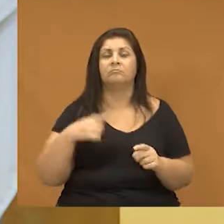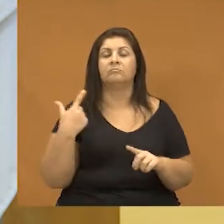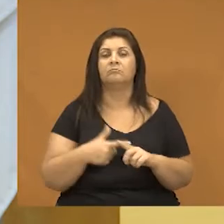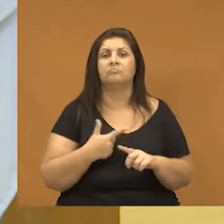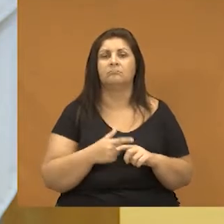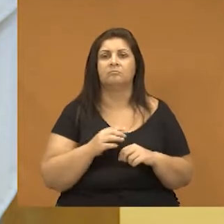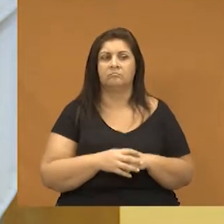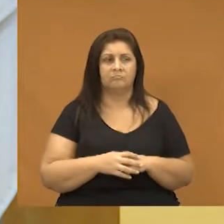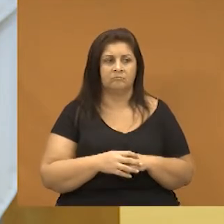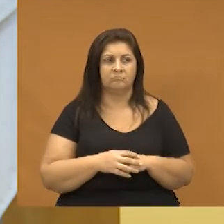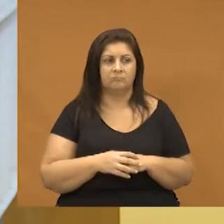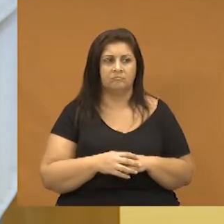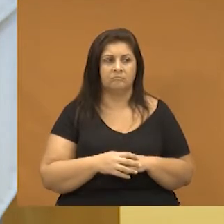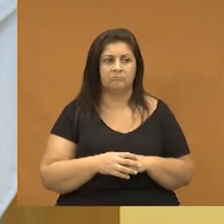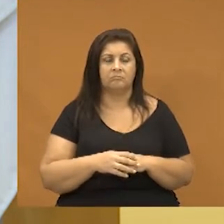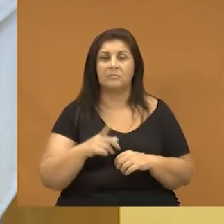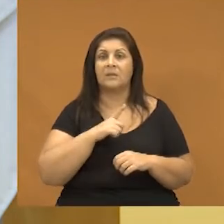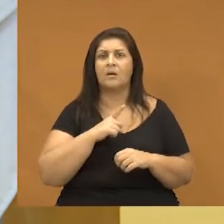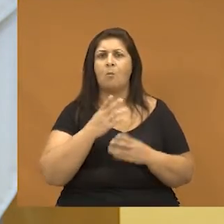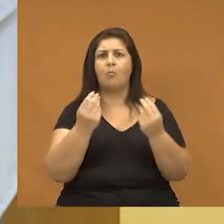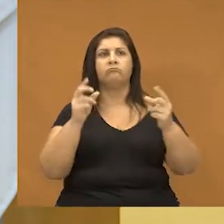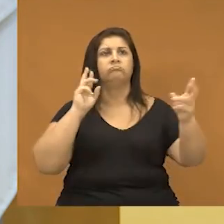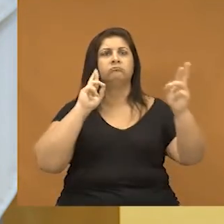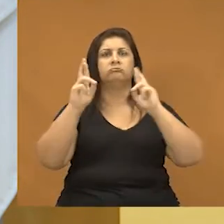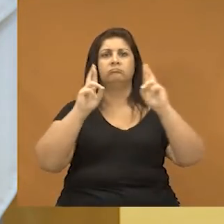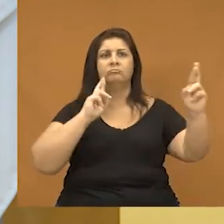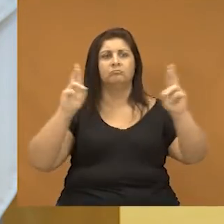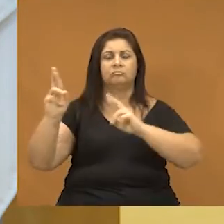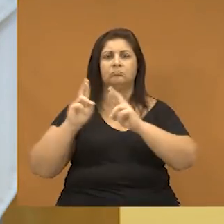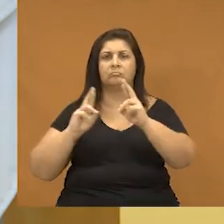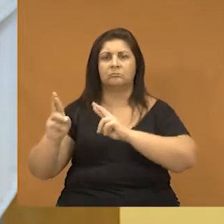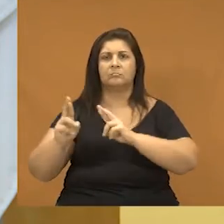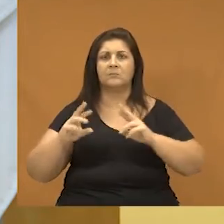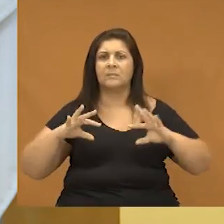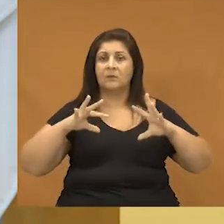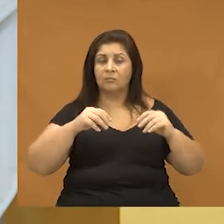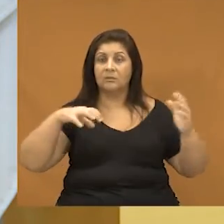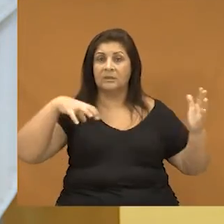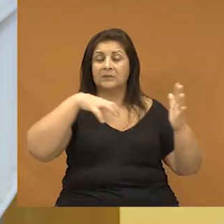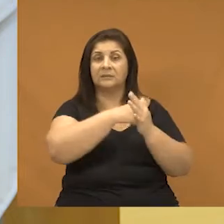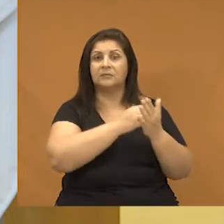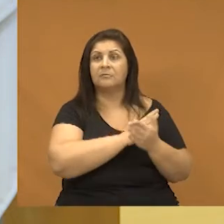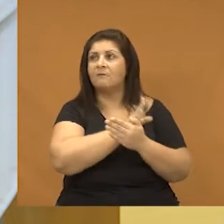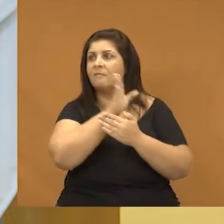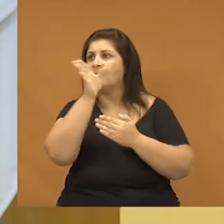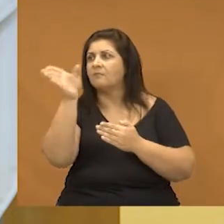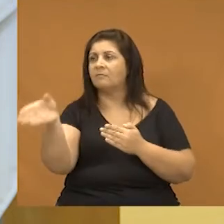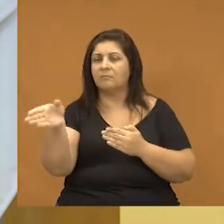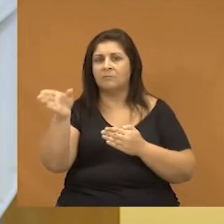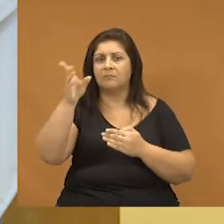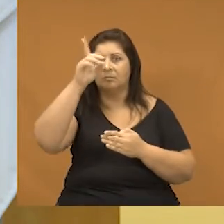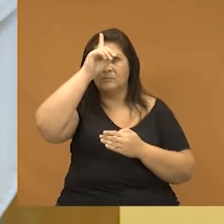somos cortadas por várias rodovias, e todos esses acidentes são encaminhados à nossa rede